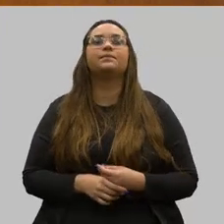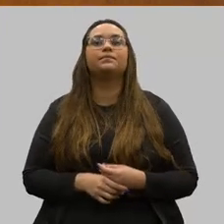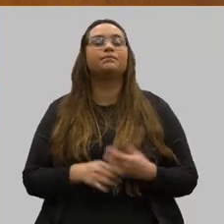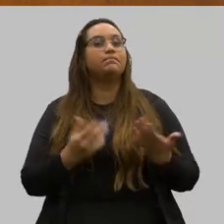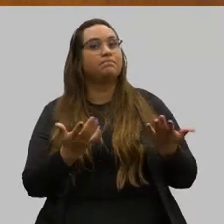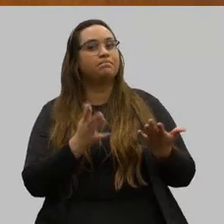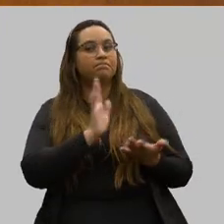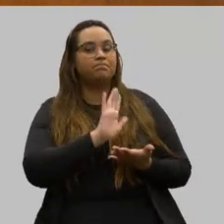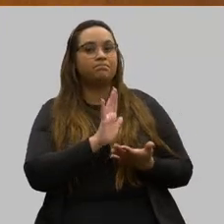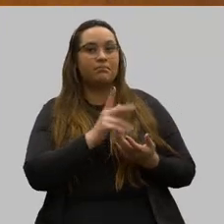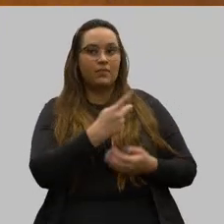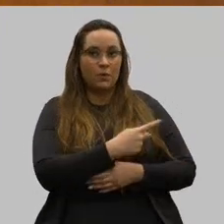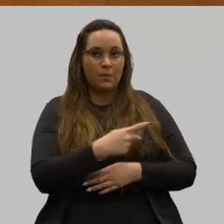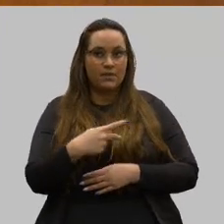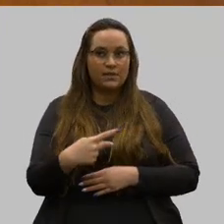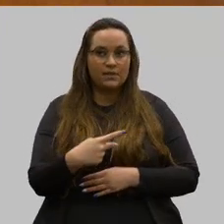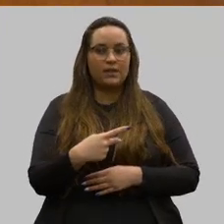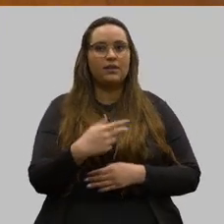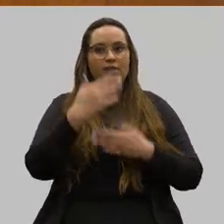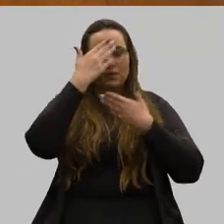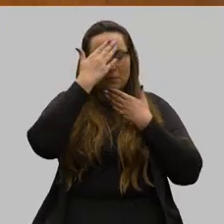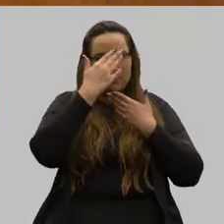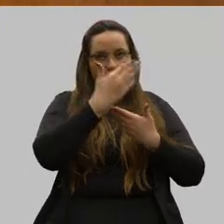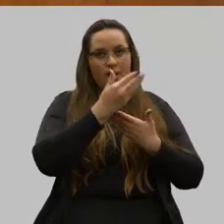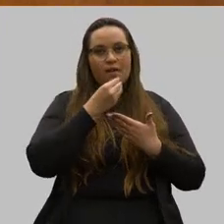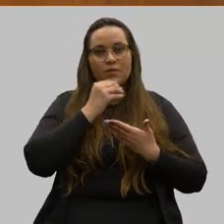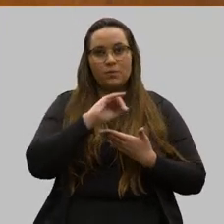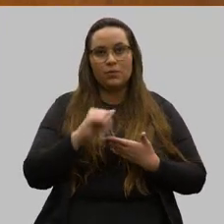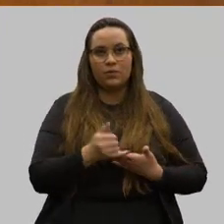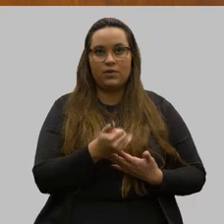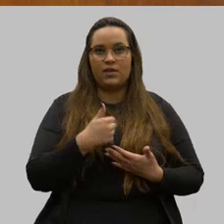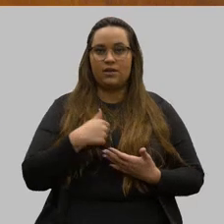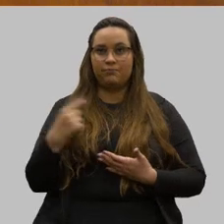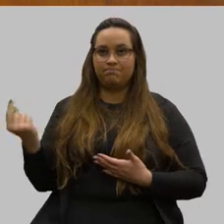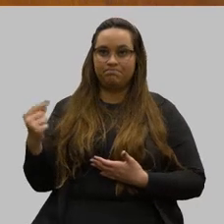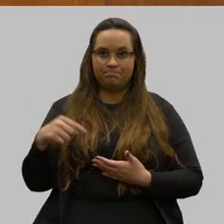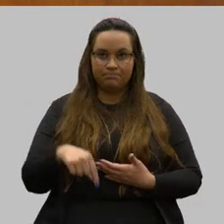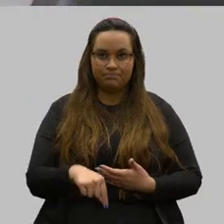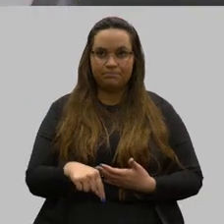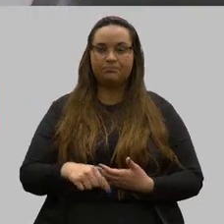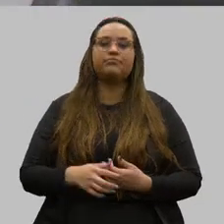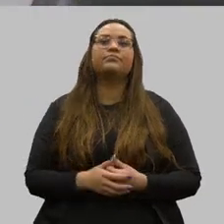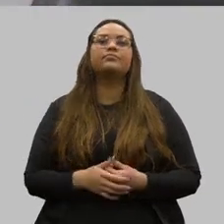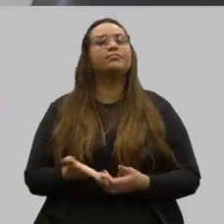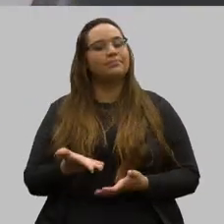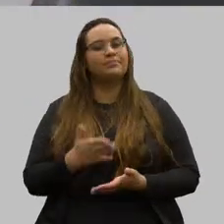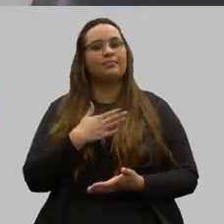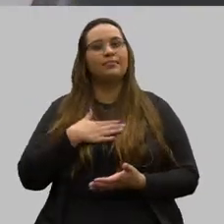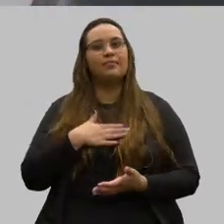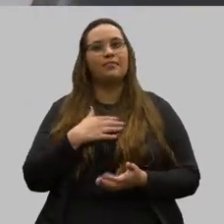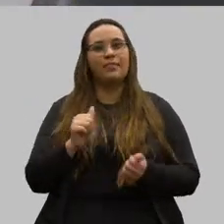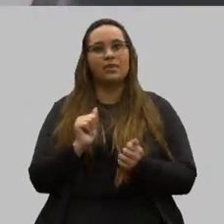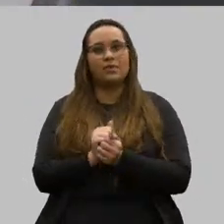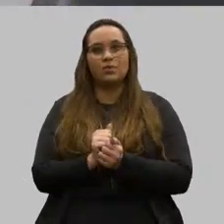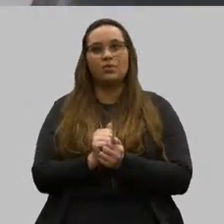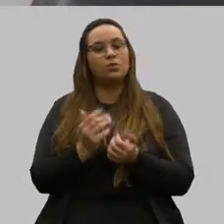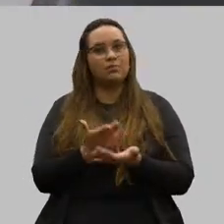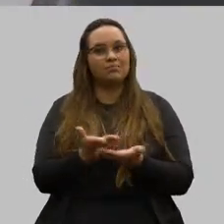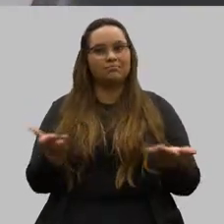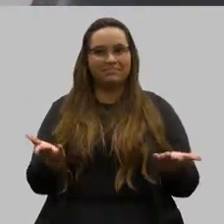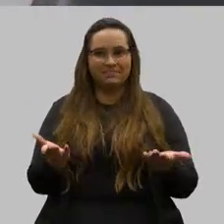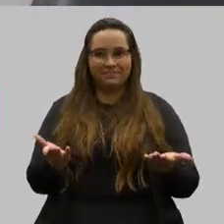sargento Rodrigues agradeço aqui oportunidade e Prazer est aqui viu Comandante